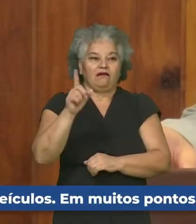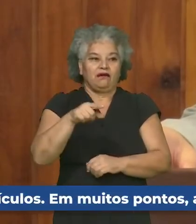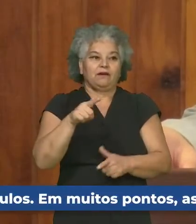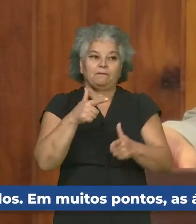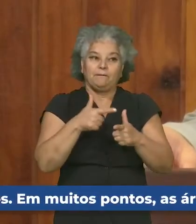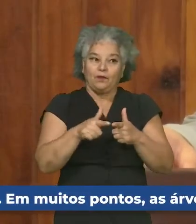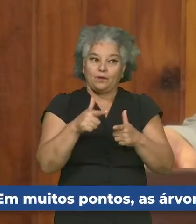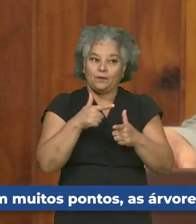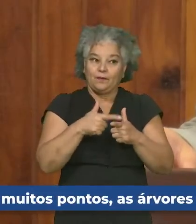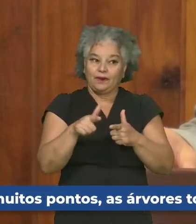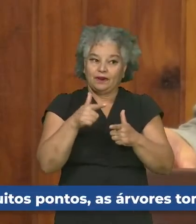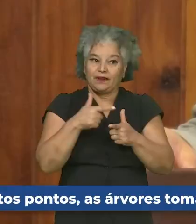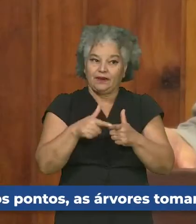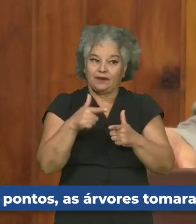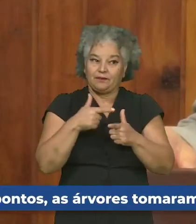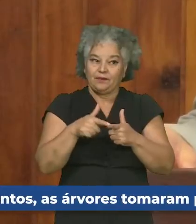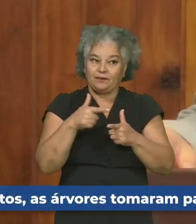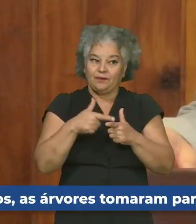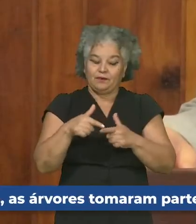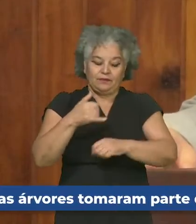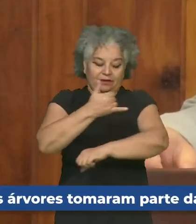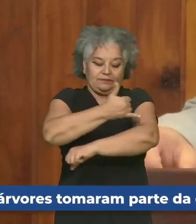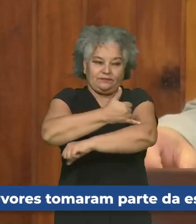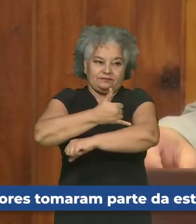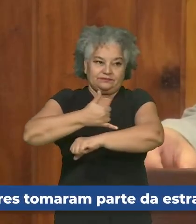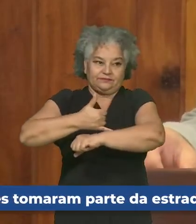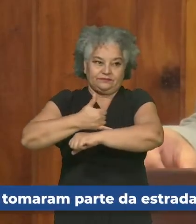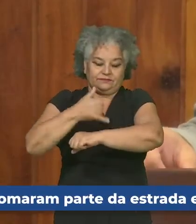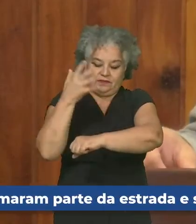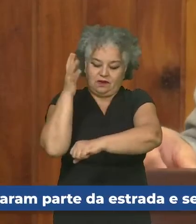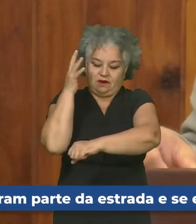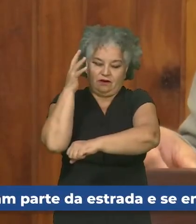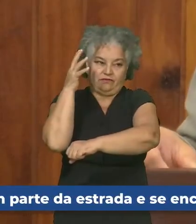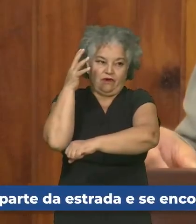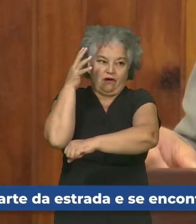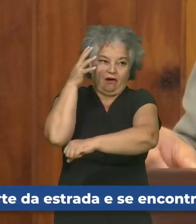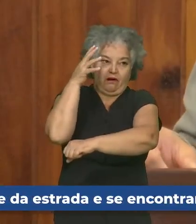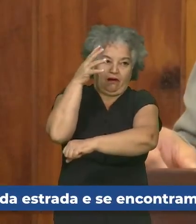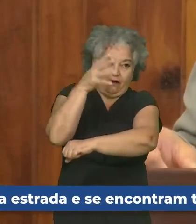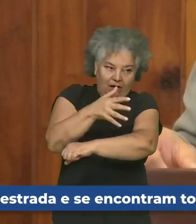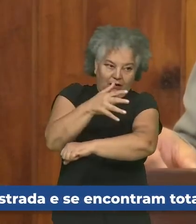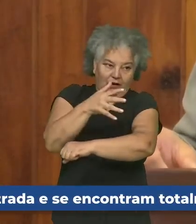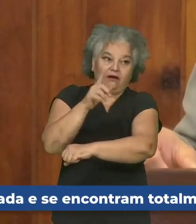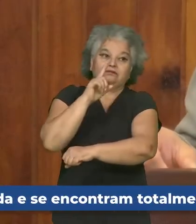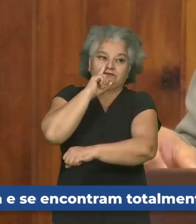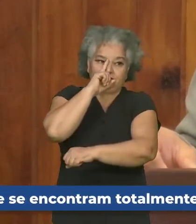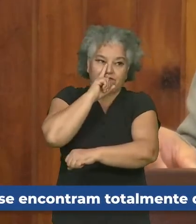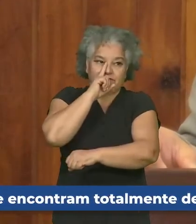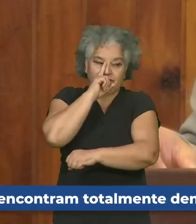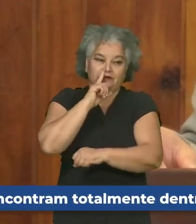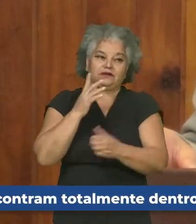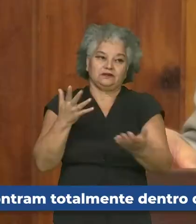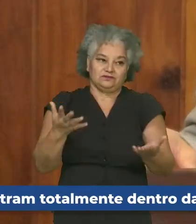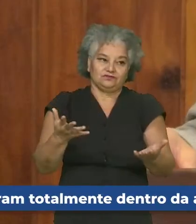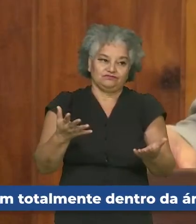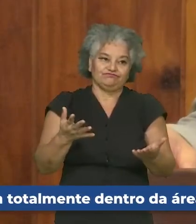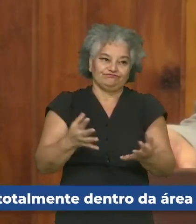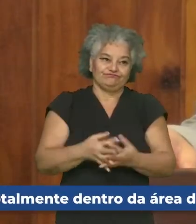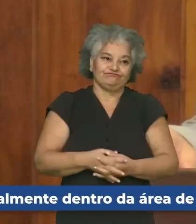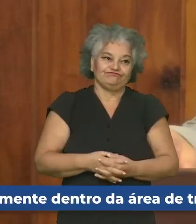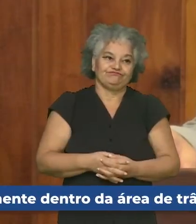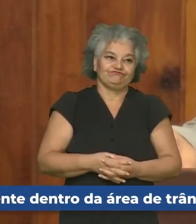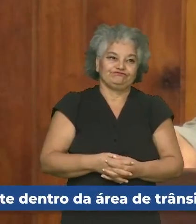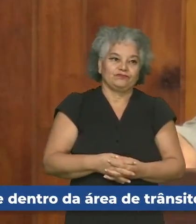árvores caírem nessa estrada. E essa solicitação se dá em razão de frequentes quedas de galhos